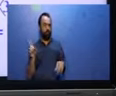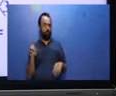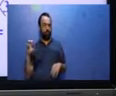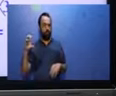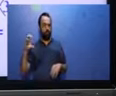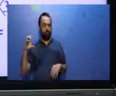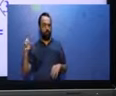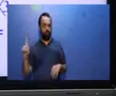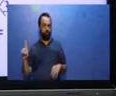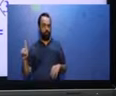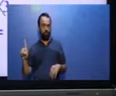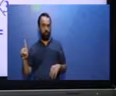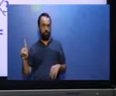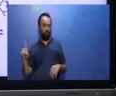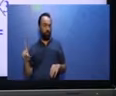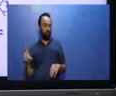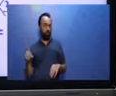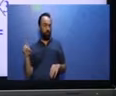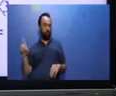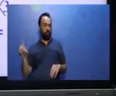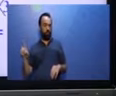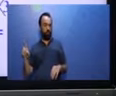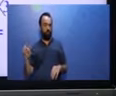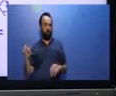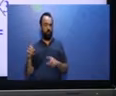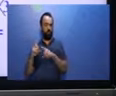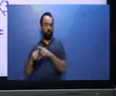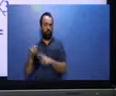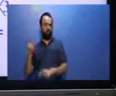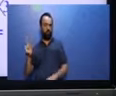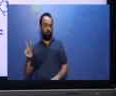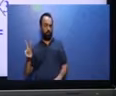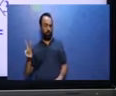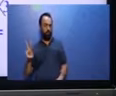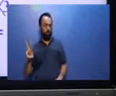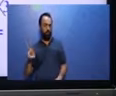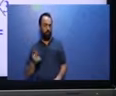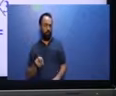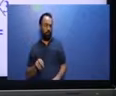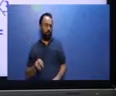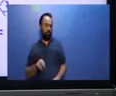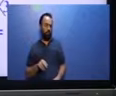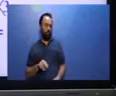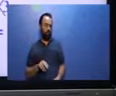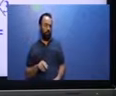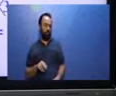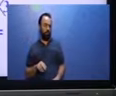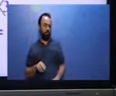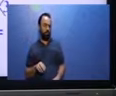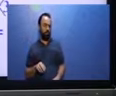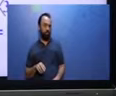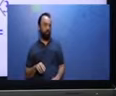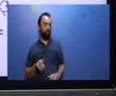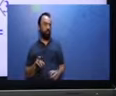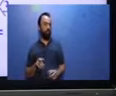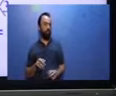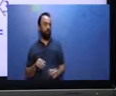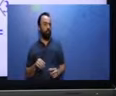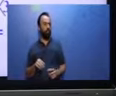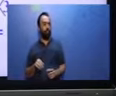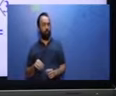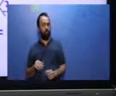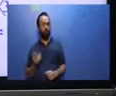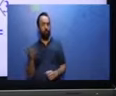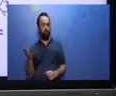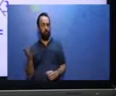aqui no produto então eu vou multiplicar esse dois para consertar a quantidade de carbono consertando a